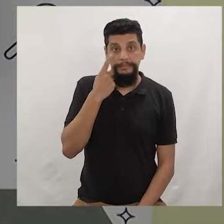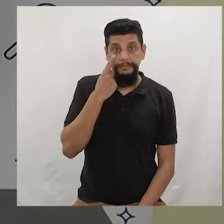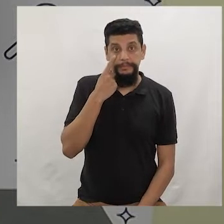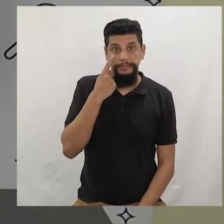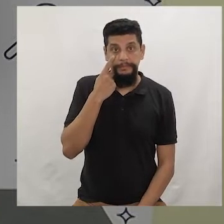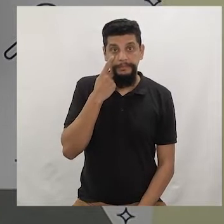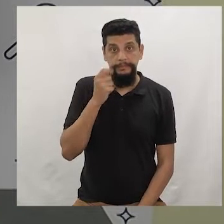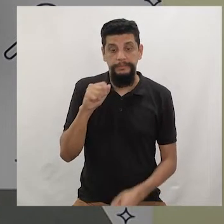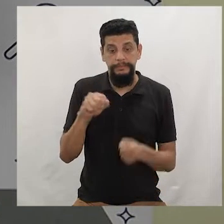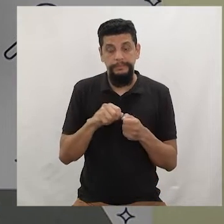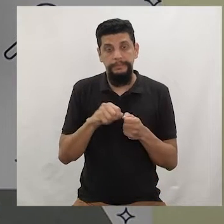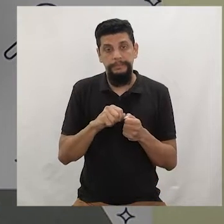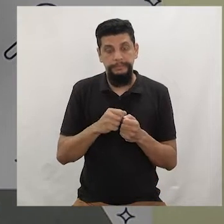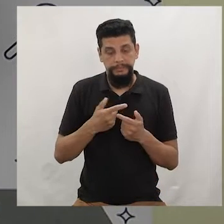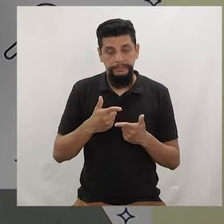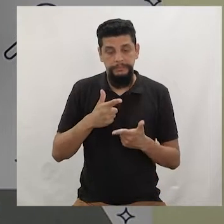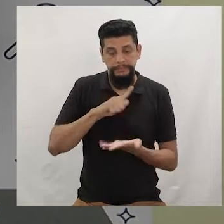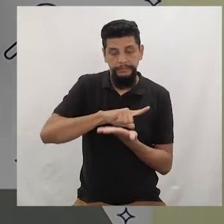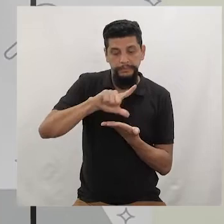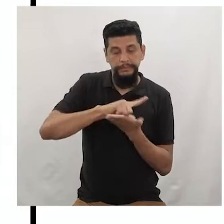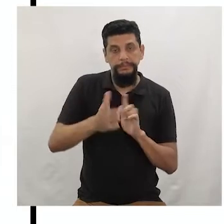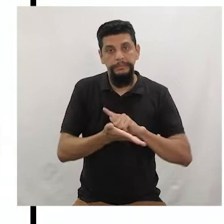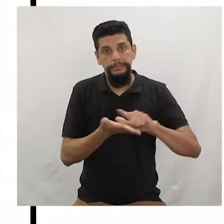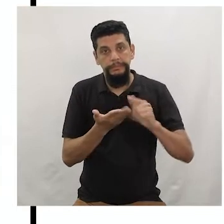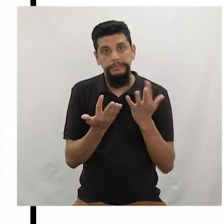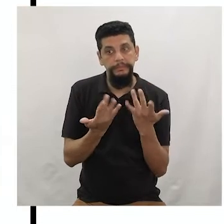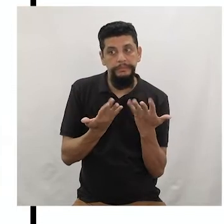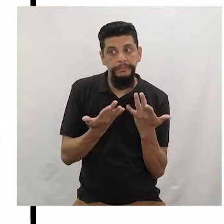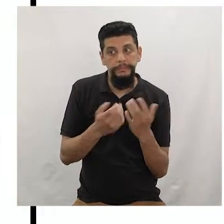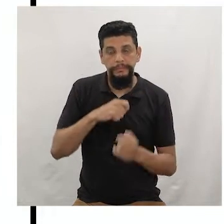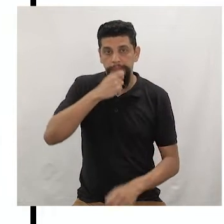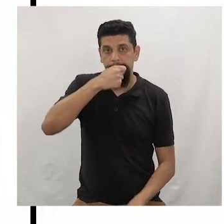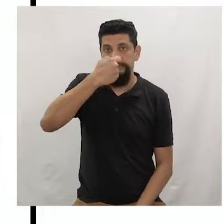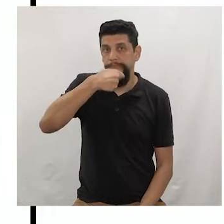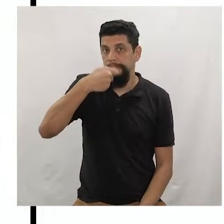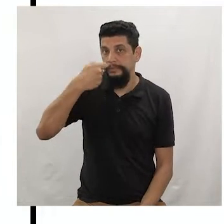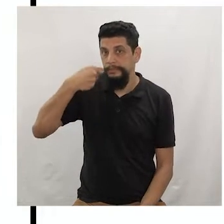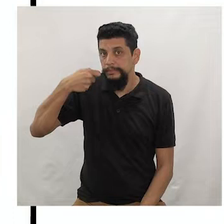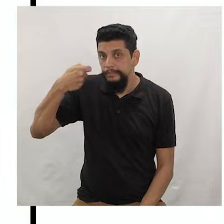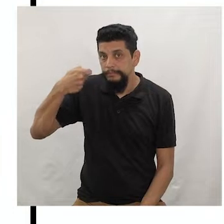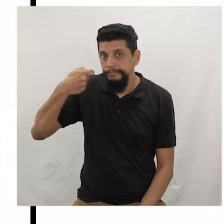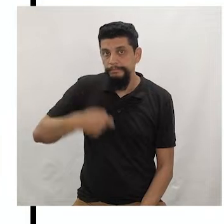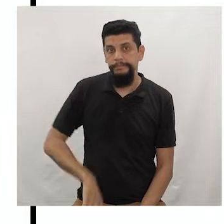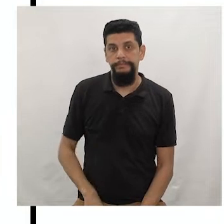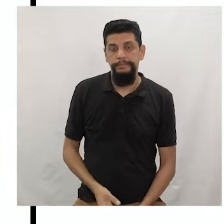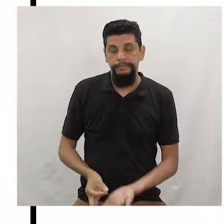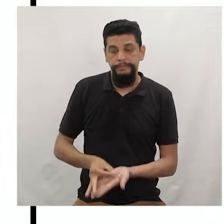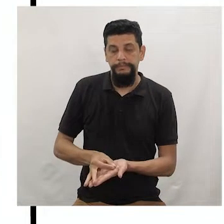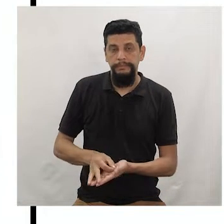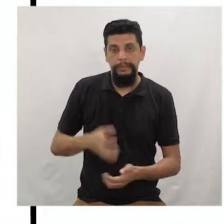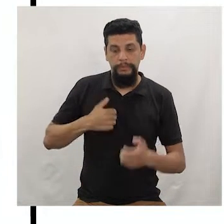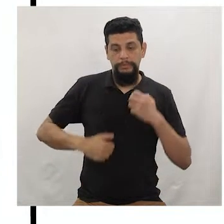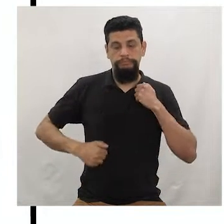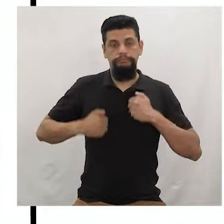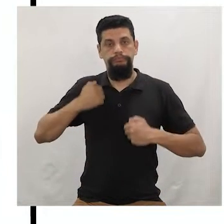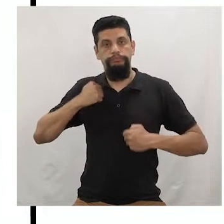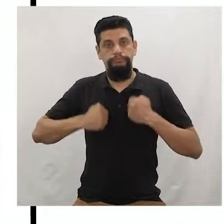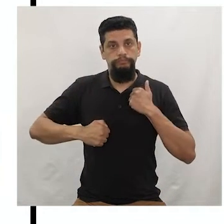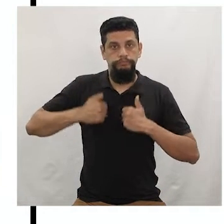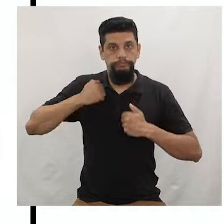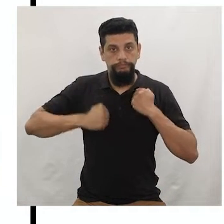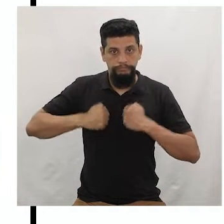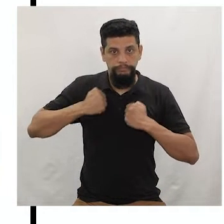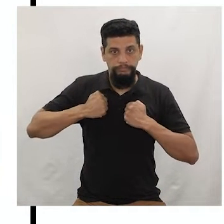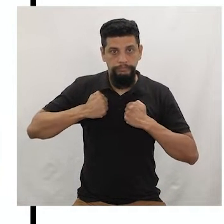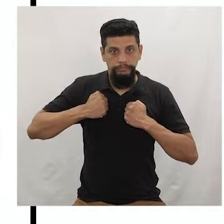Olha só, vamos fazer a nossa higiene. Aparece lá, escovar os dentes, tomar